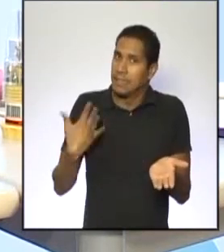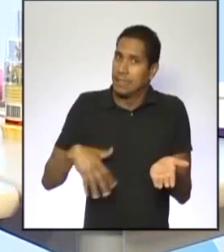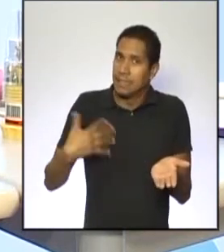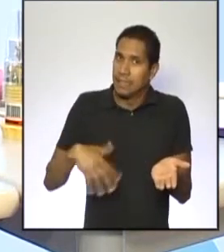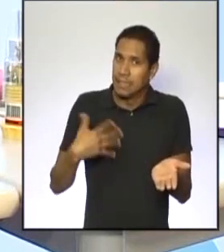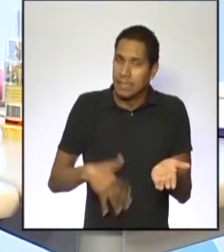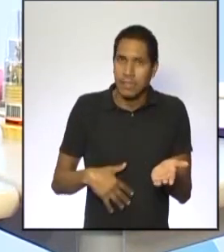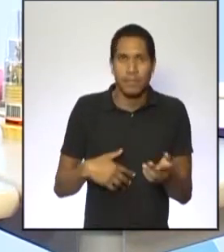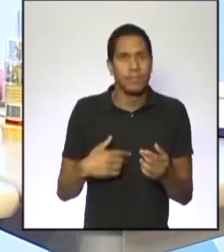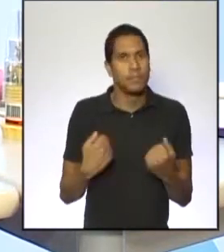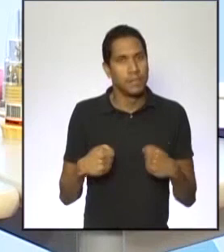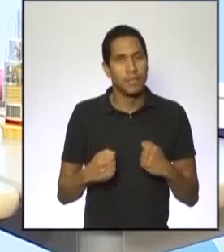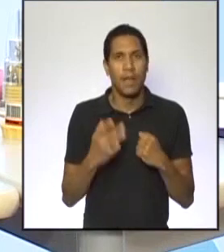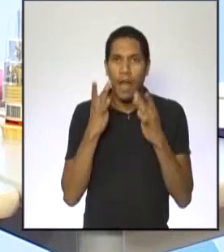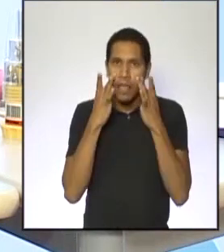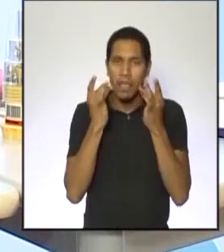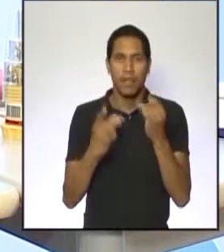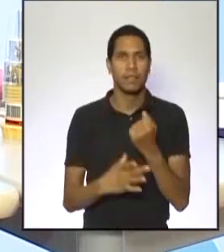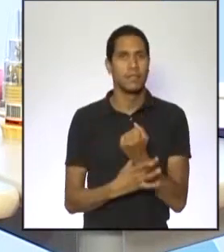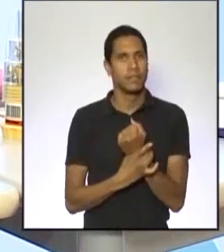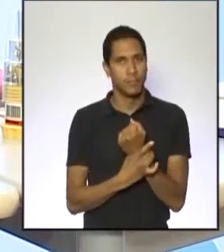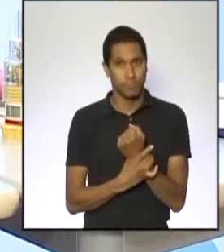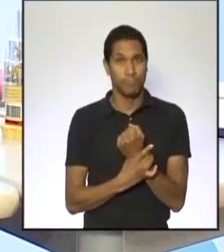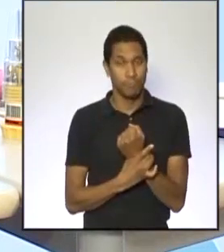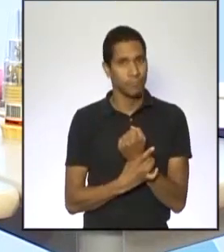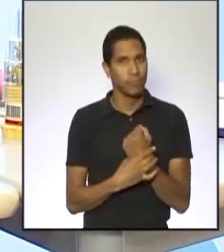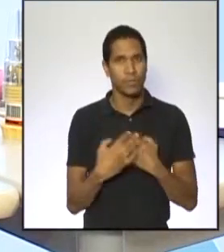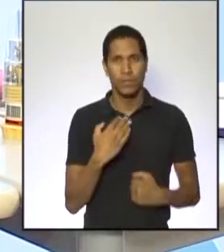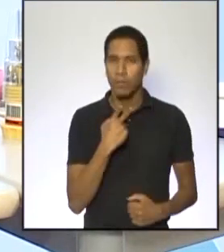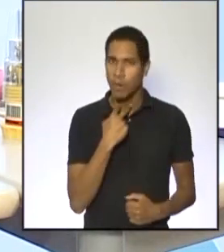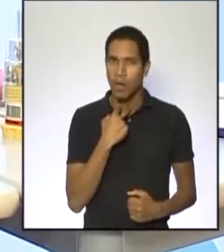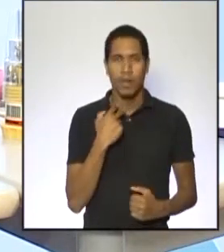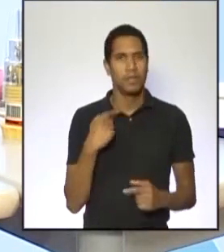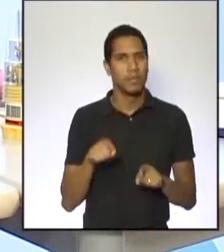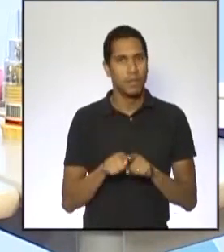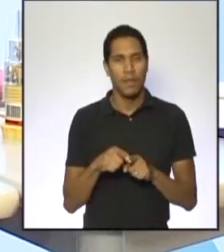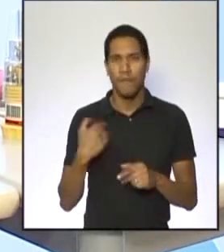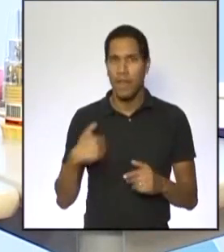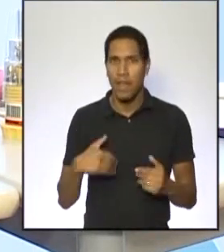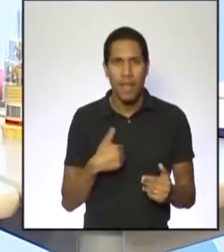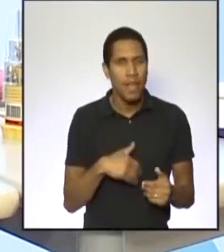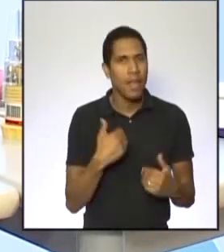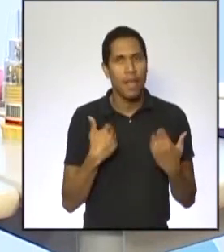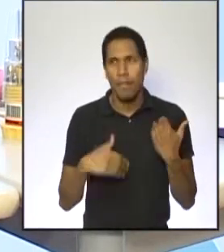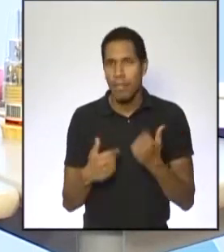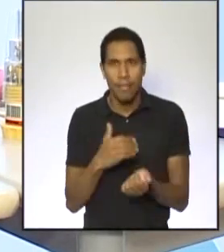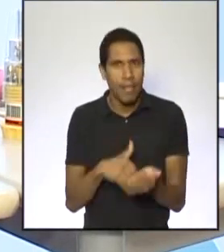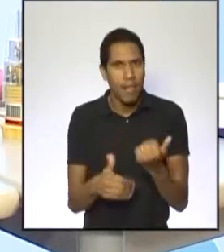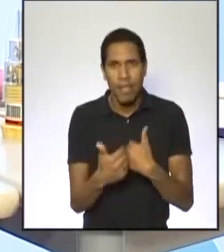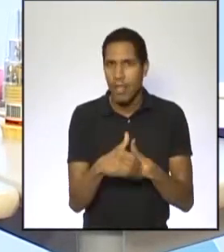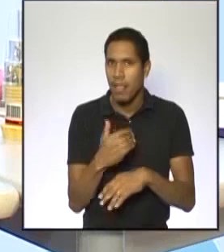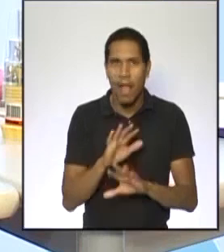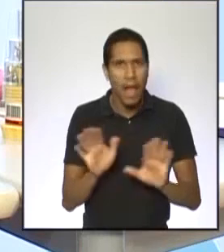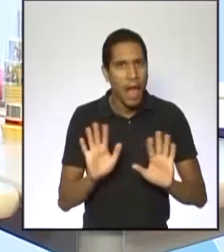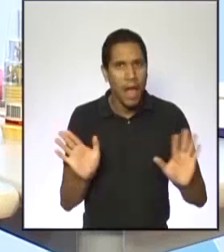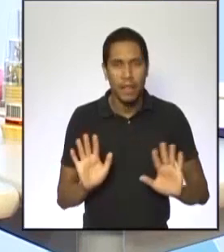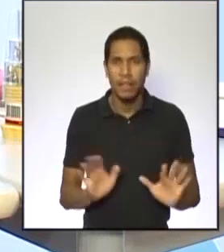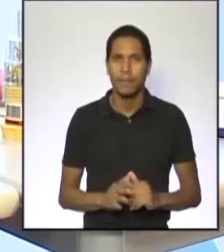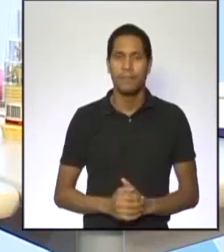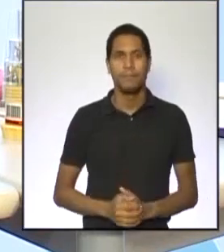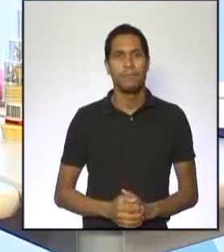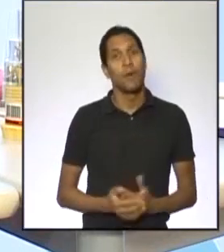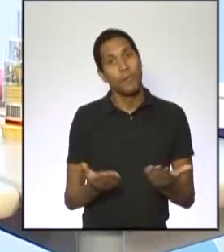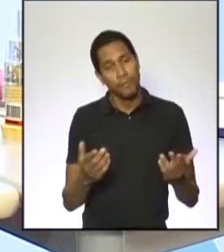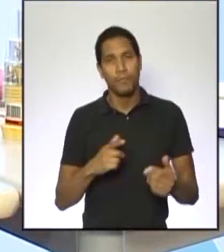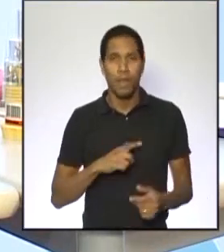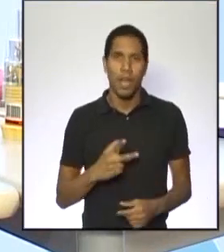segurança, né? Então, nada de quererem se machucar e de machucar o colega. No caso aqui, eu tenho a tesoura sem